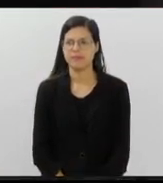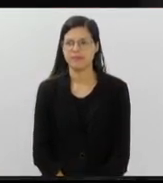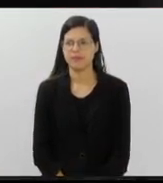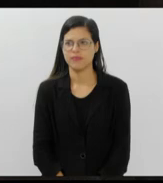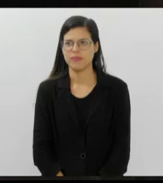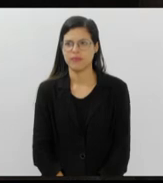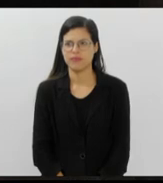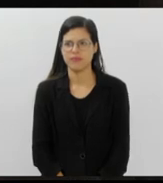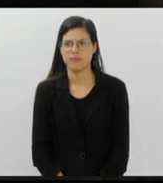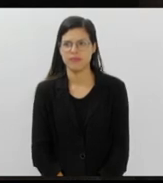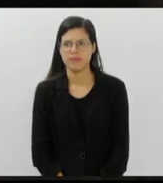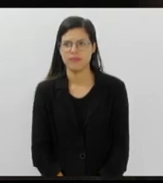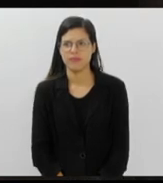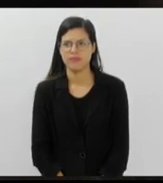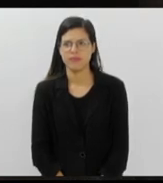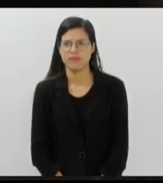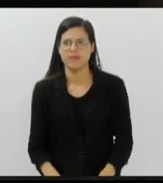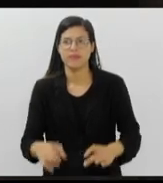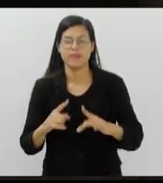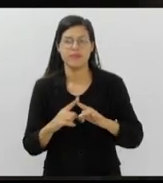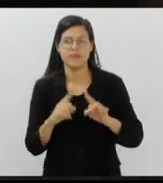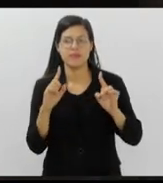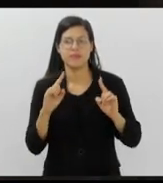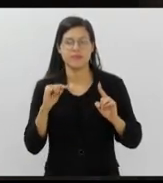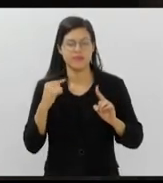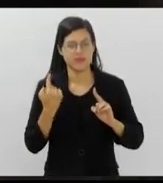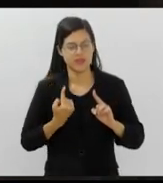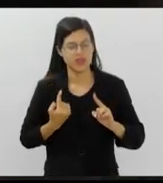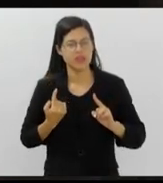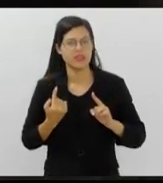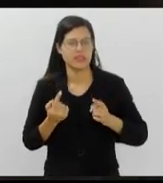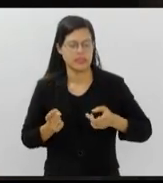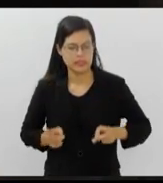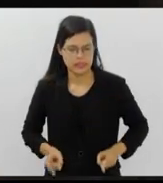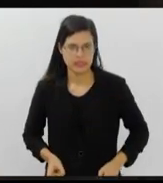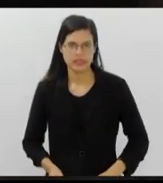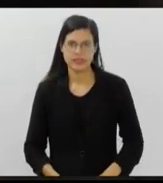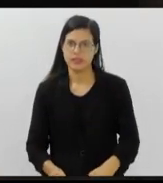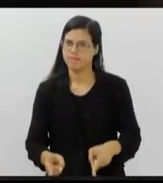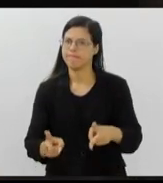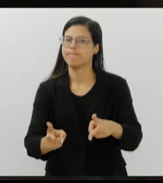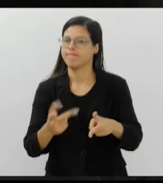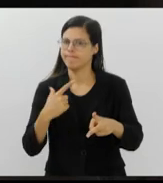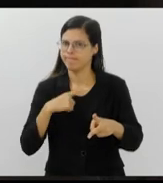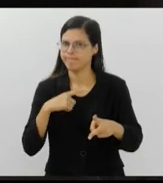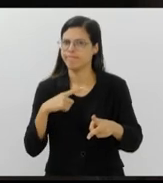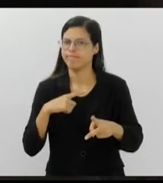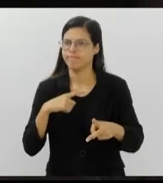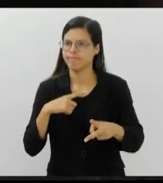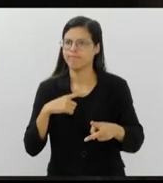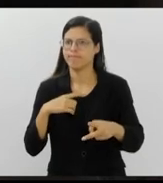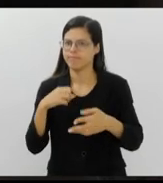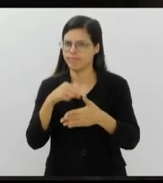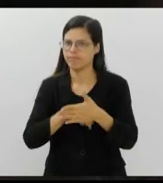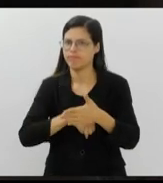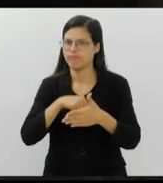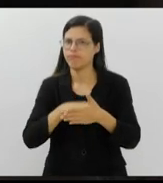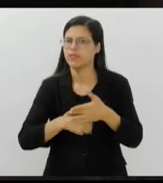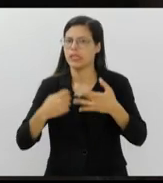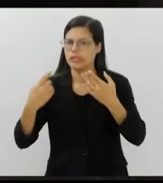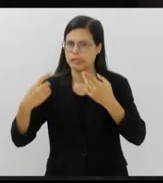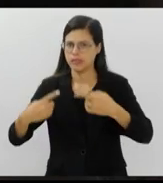Mas nós ainda temos um longo caminho a percorrer, minhas queridas